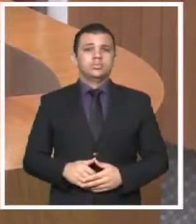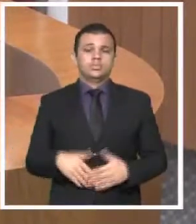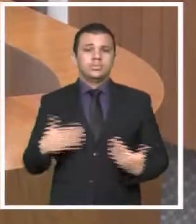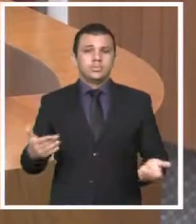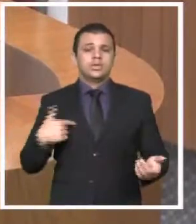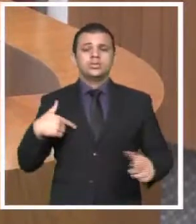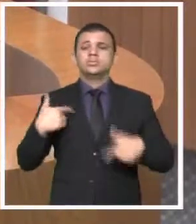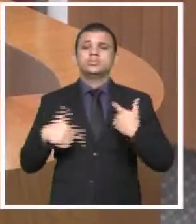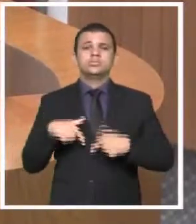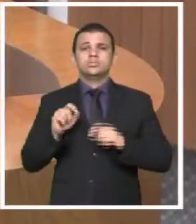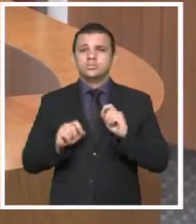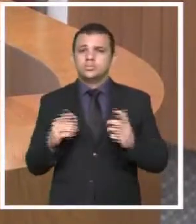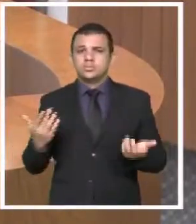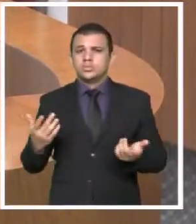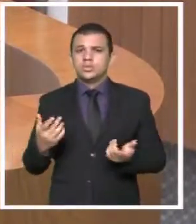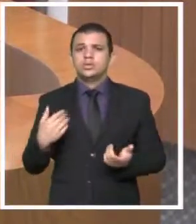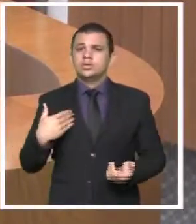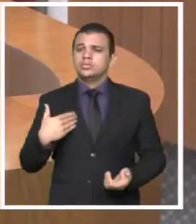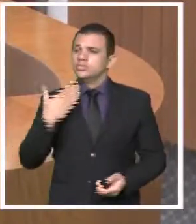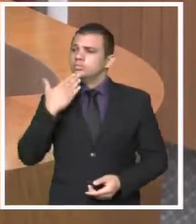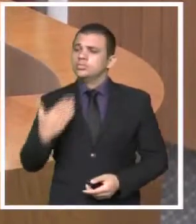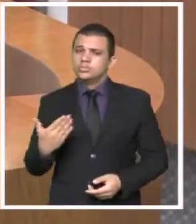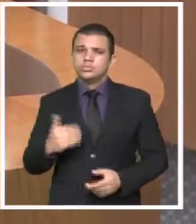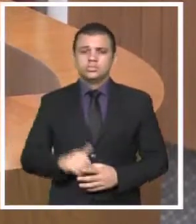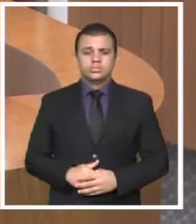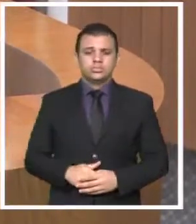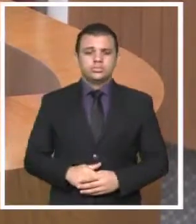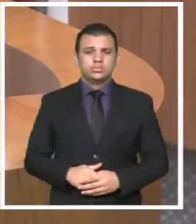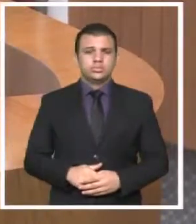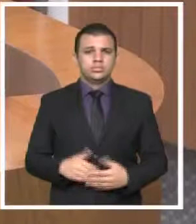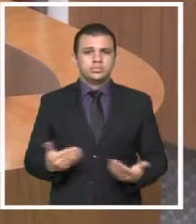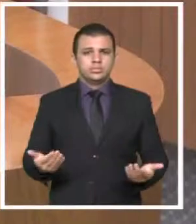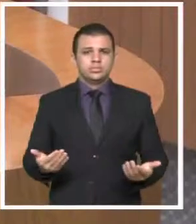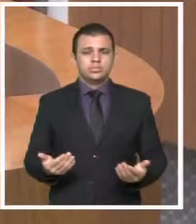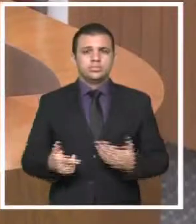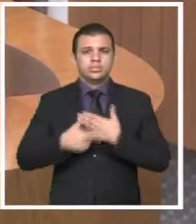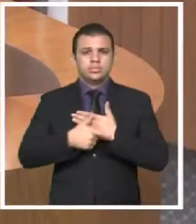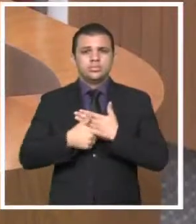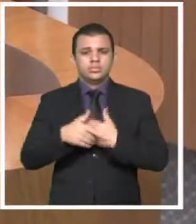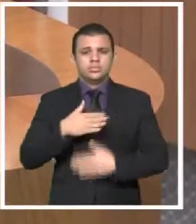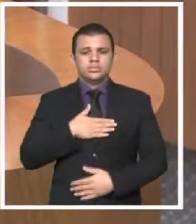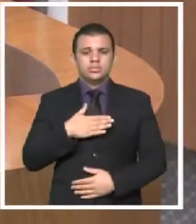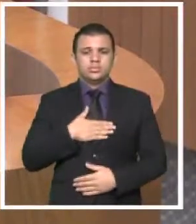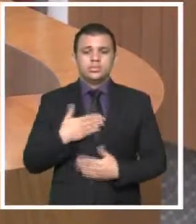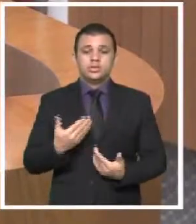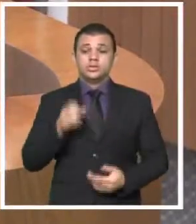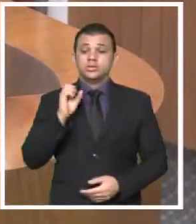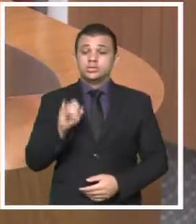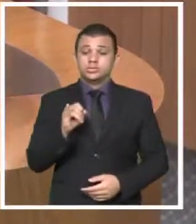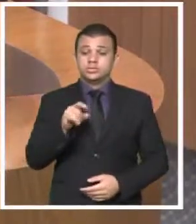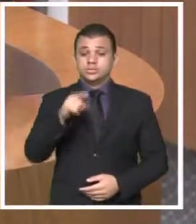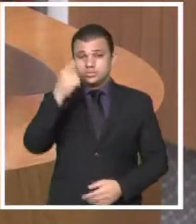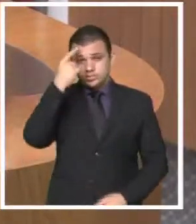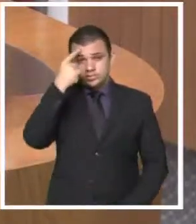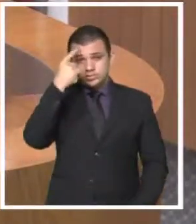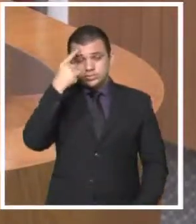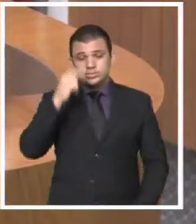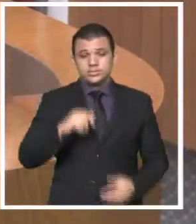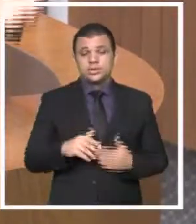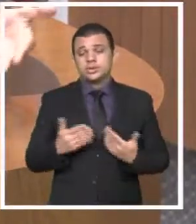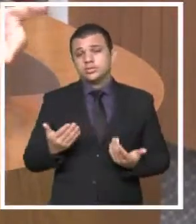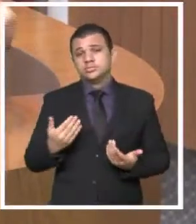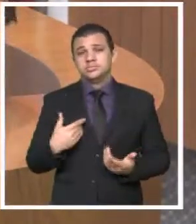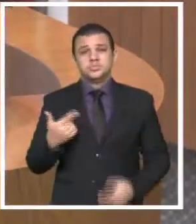que cumprindo com o meu papel. E se Vossa Excelência, então, não